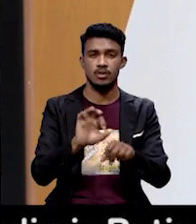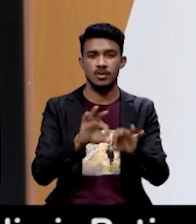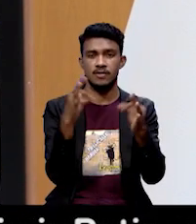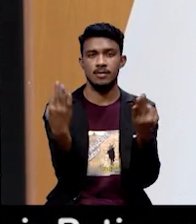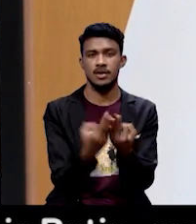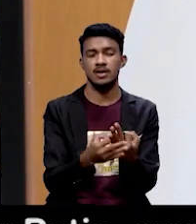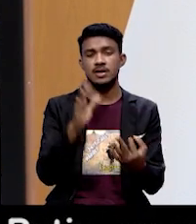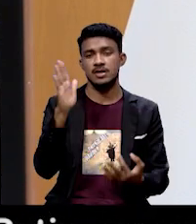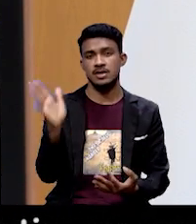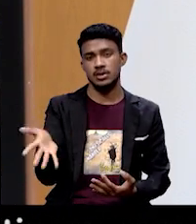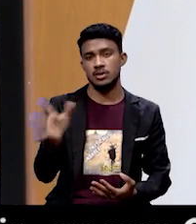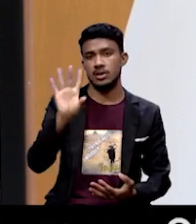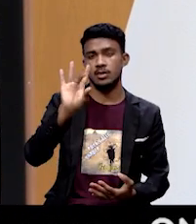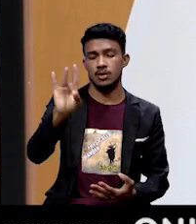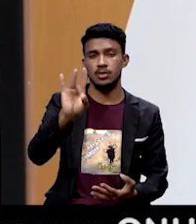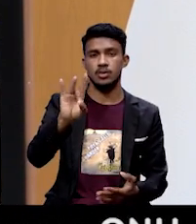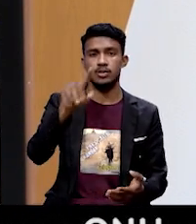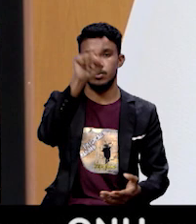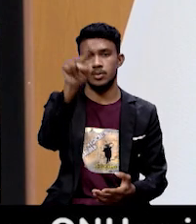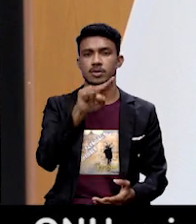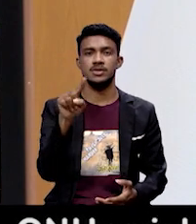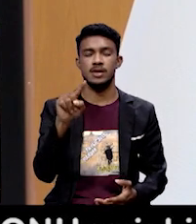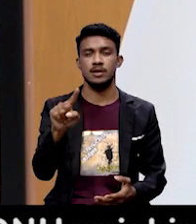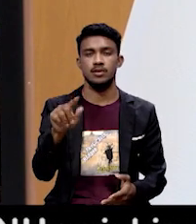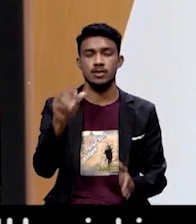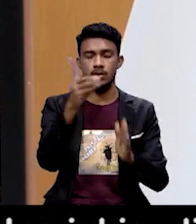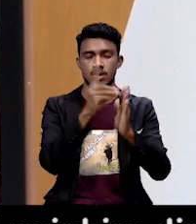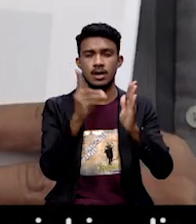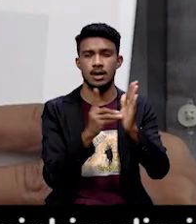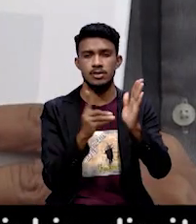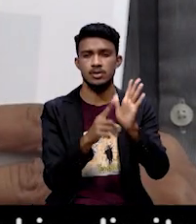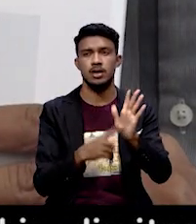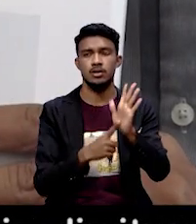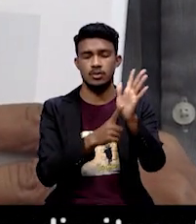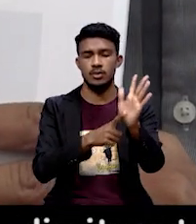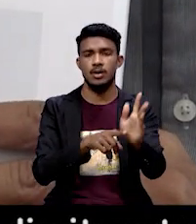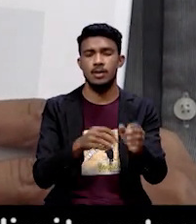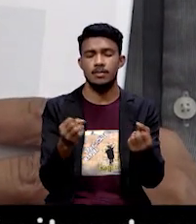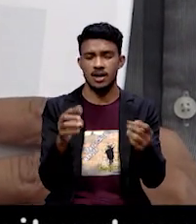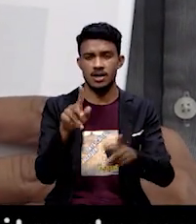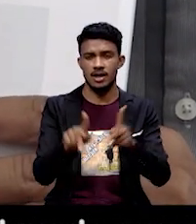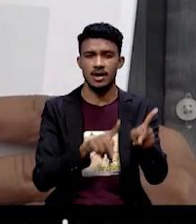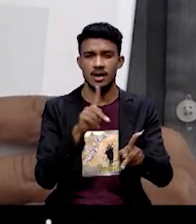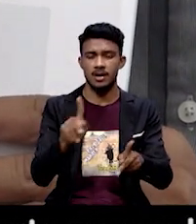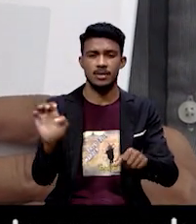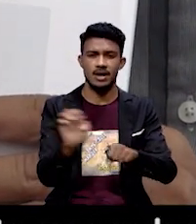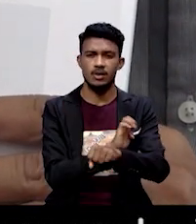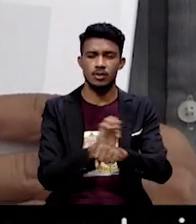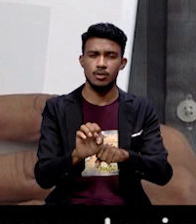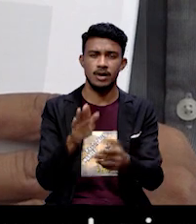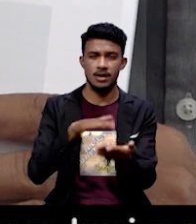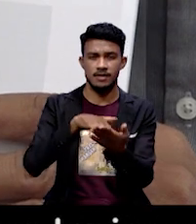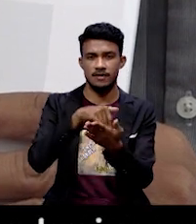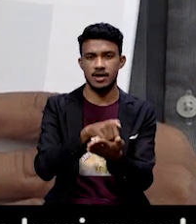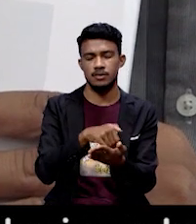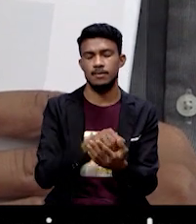58% que eles, dados a tudo katak, maioria e tenha população Timor né economicamente né fraco